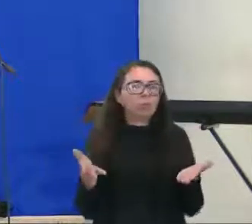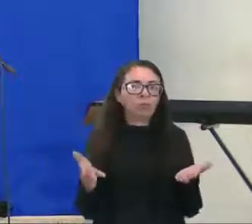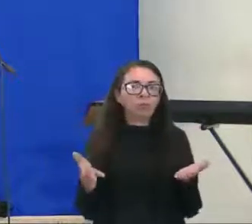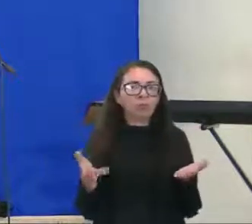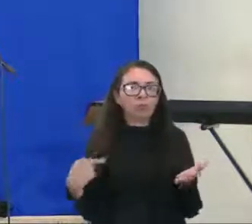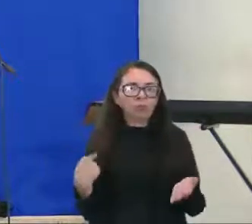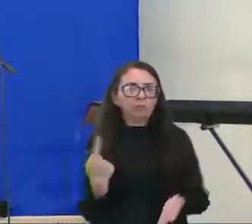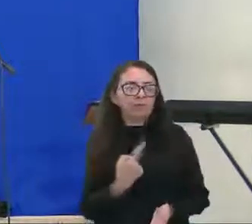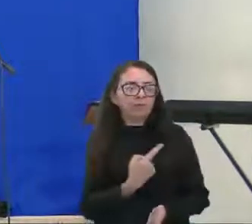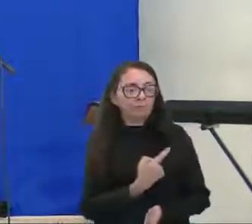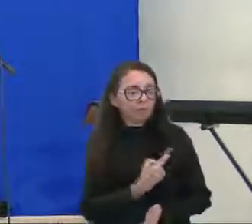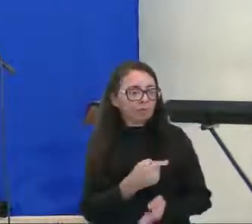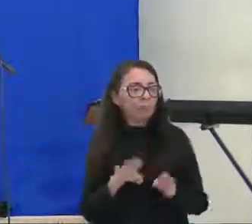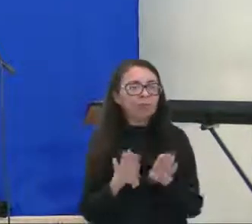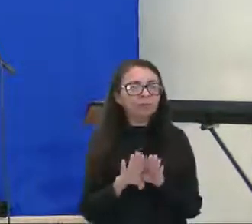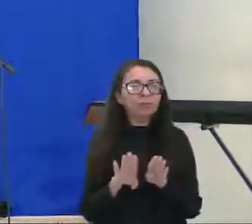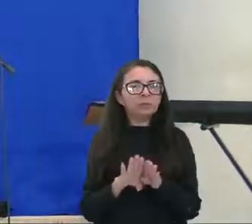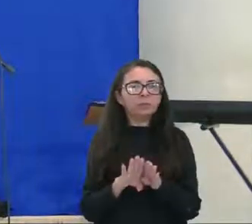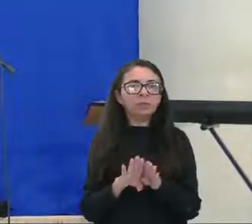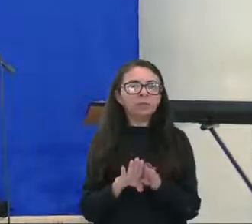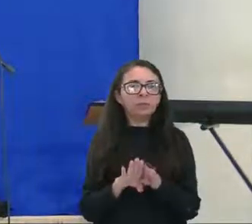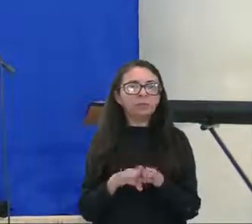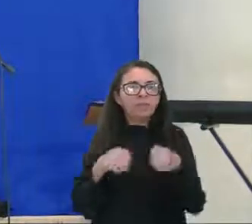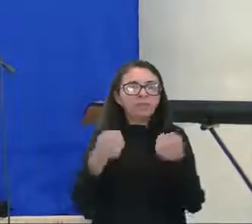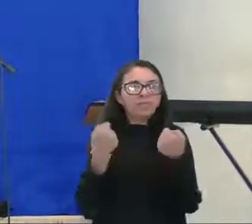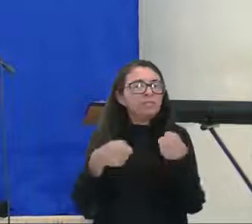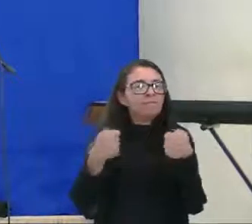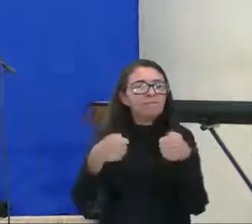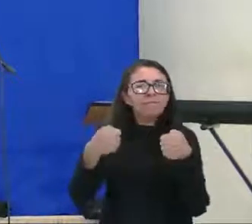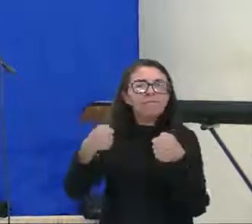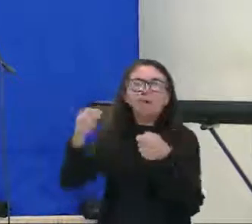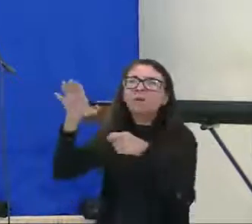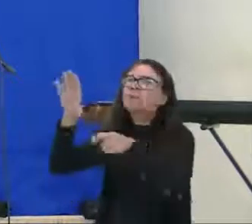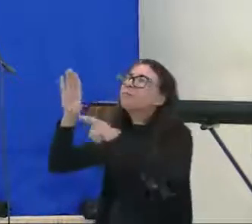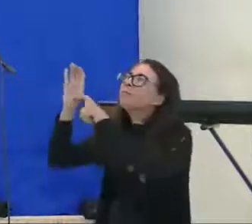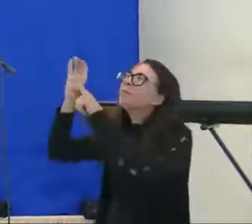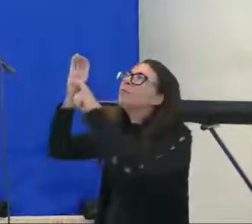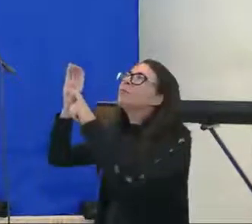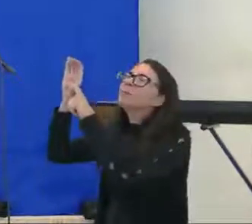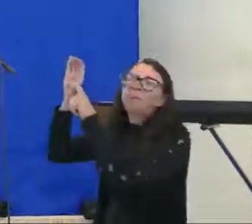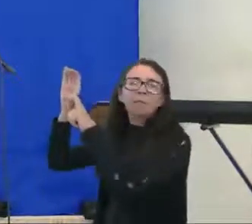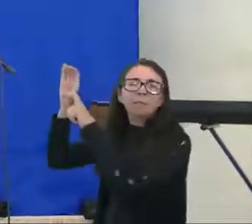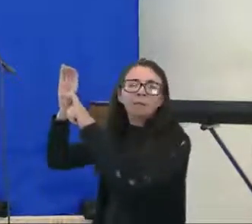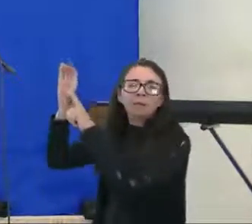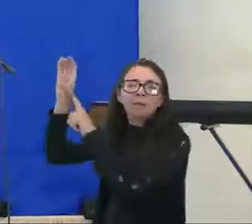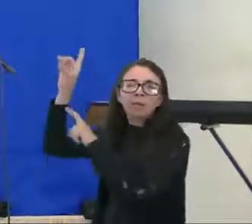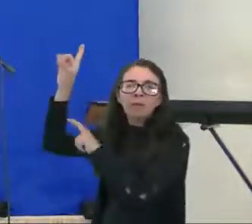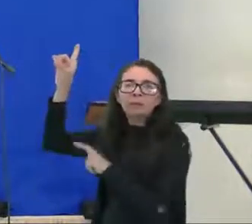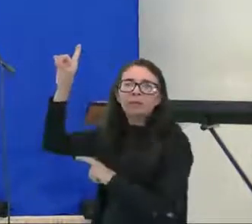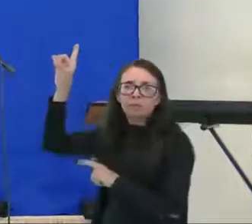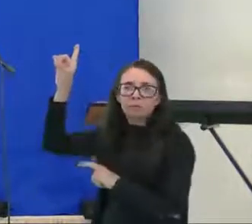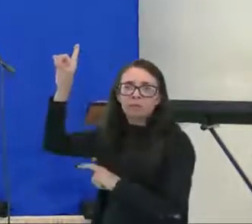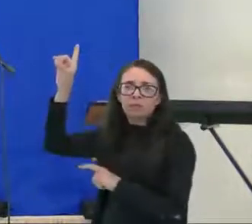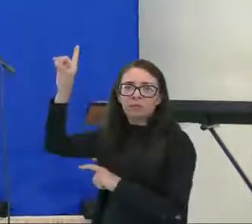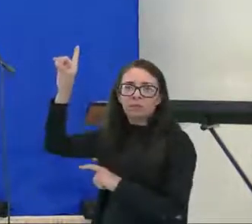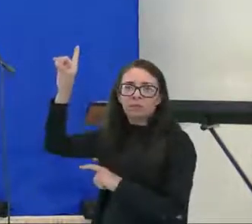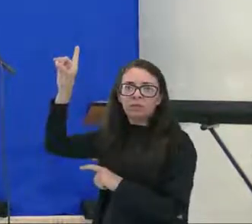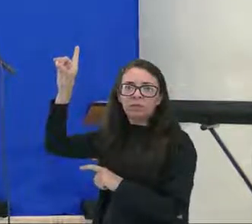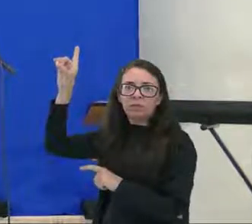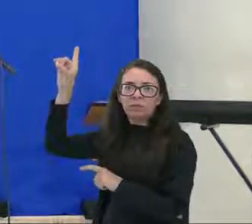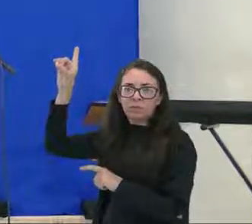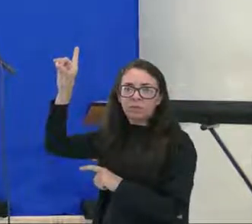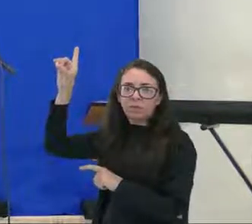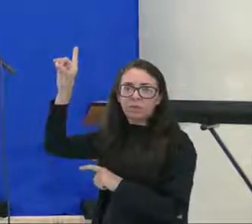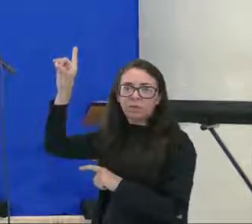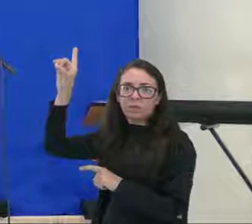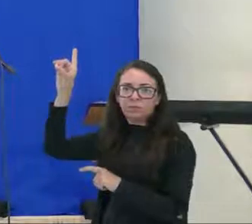primeira ênfase, essa primeira definição, dá ênfase a Deus e ao que Ele faz por nosso intermédio.